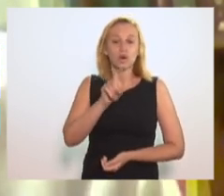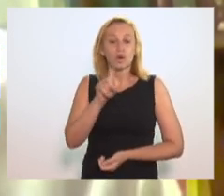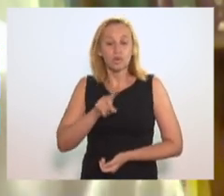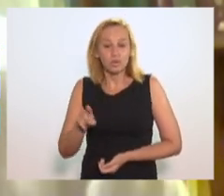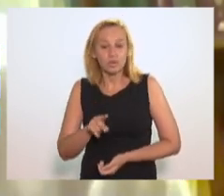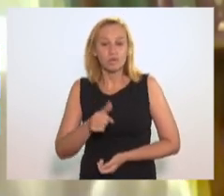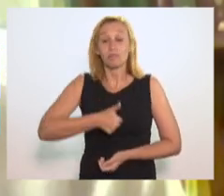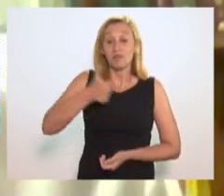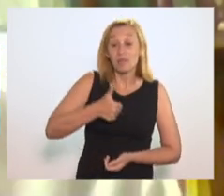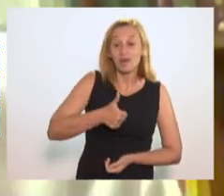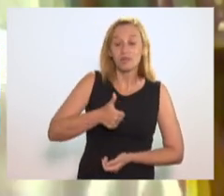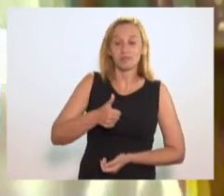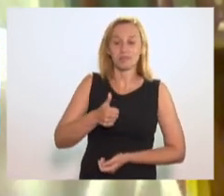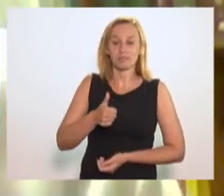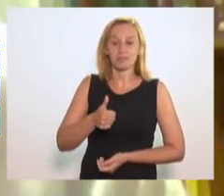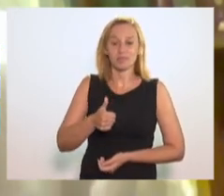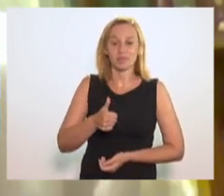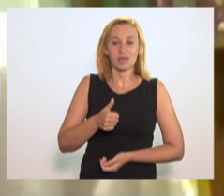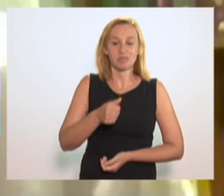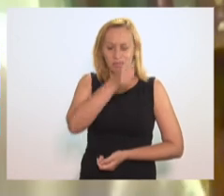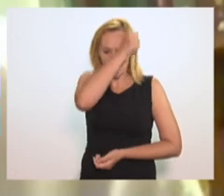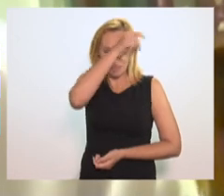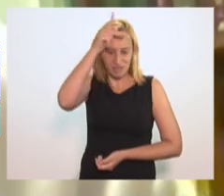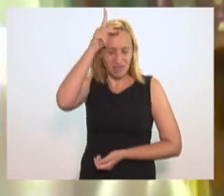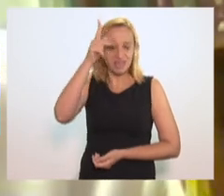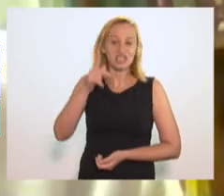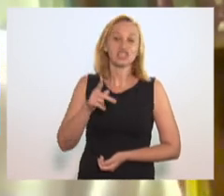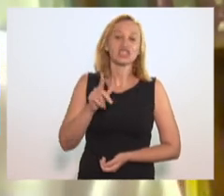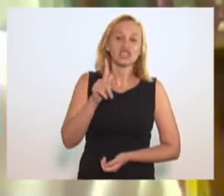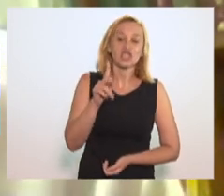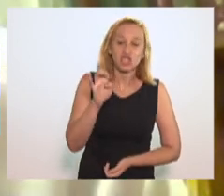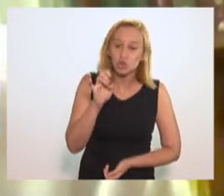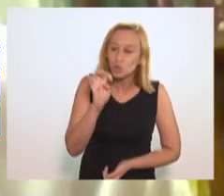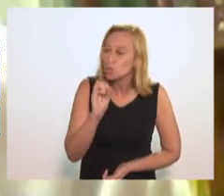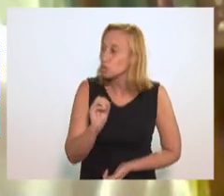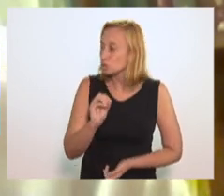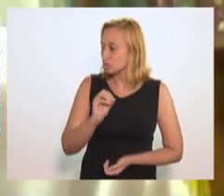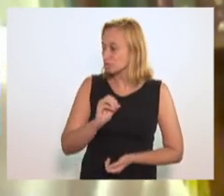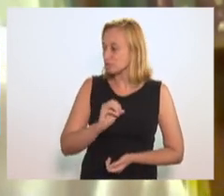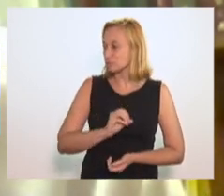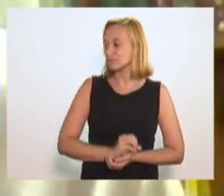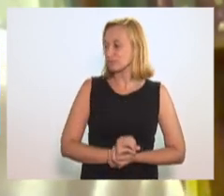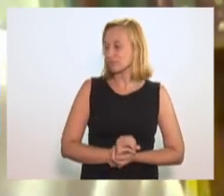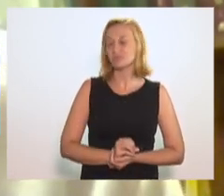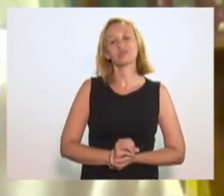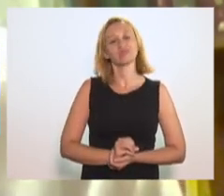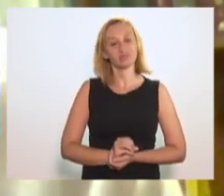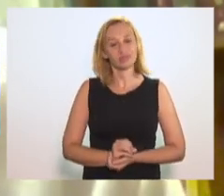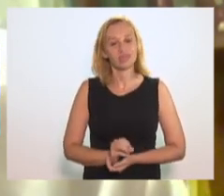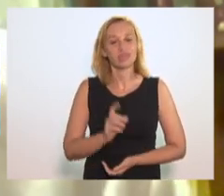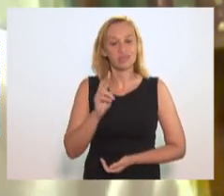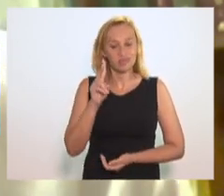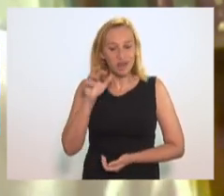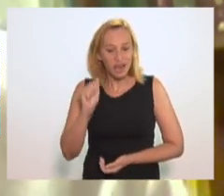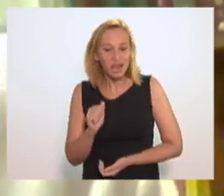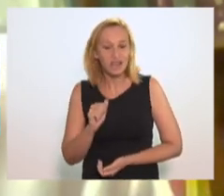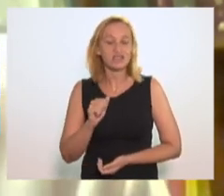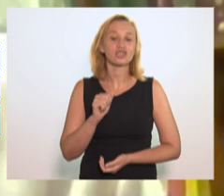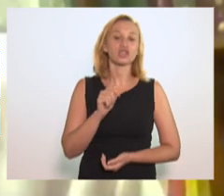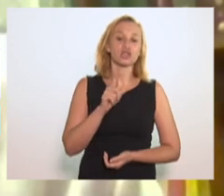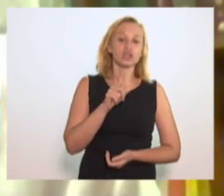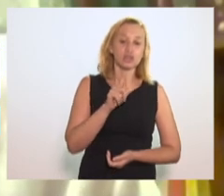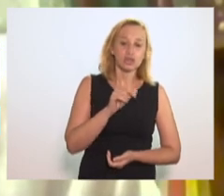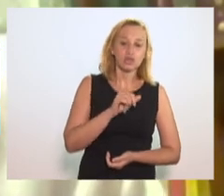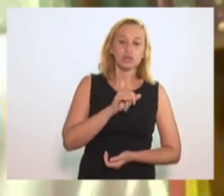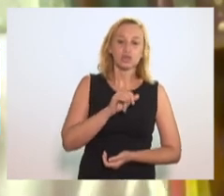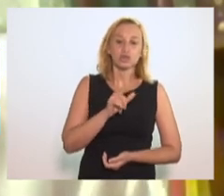foi ali que Getúlio Vargas várias vezes passou suas férias Juscelino Kubitschek